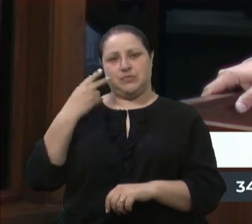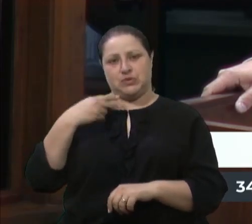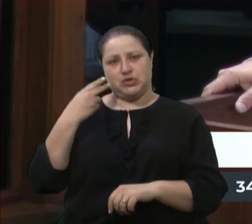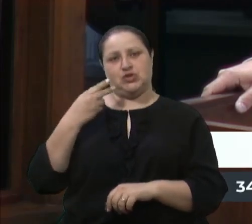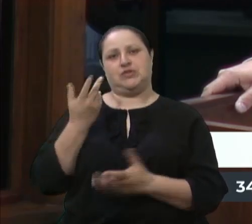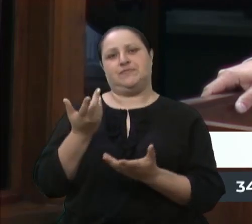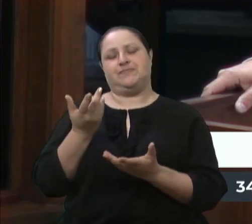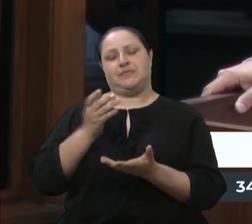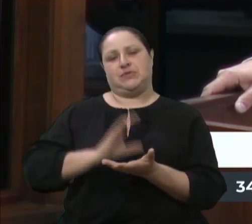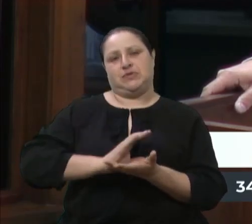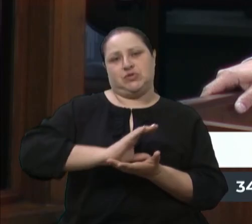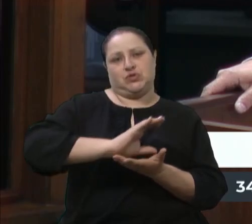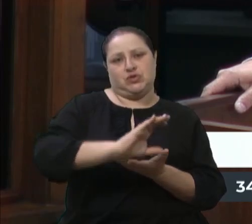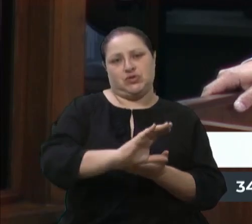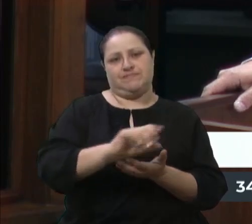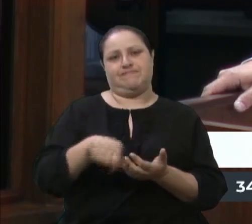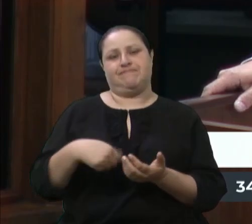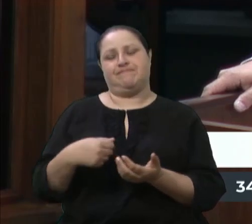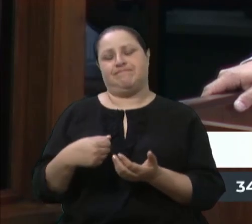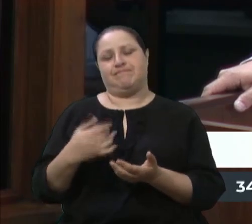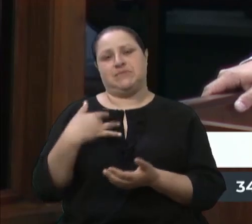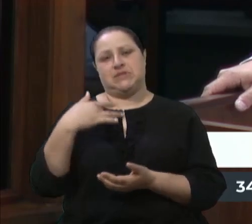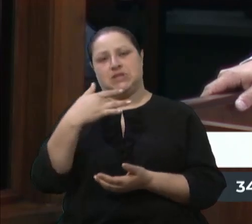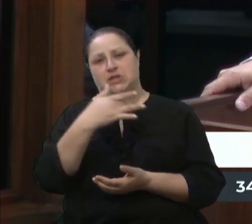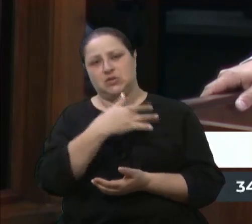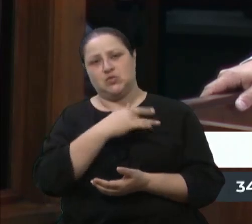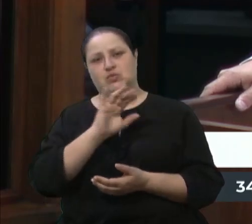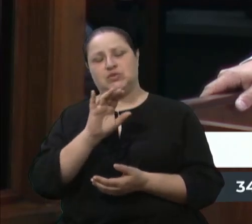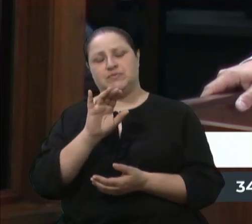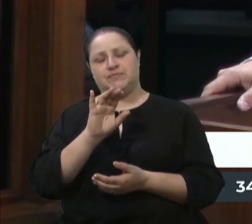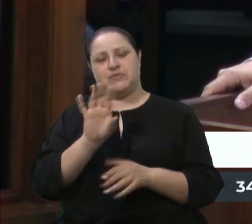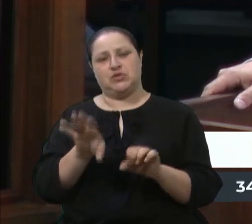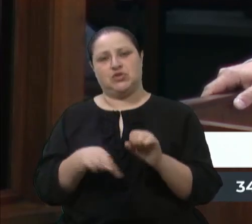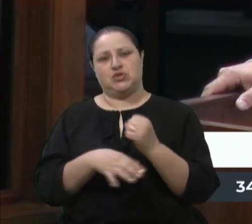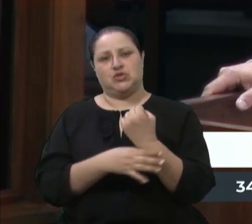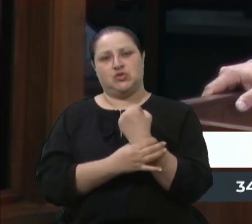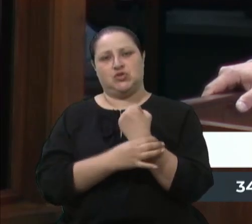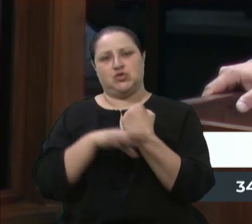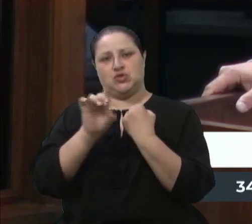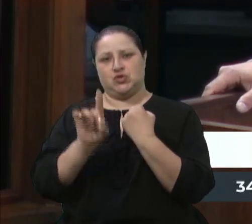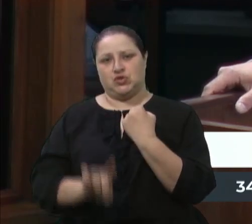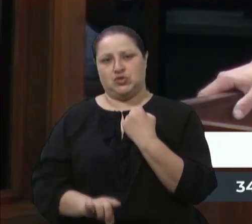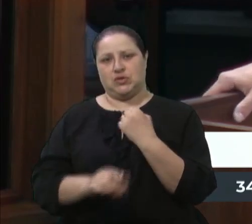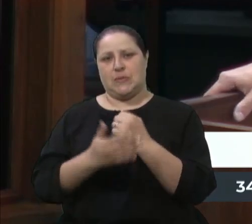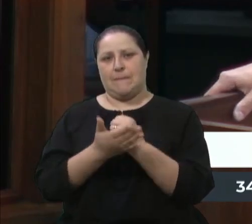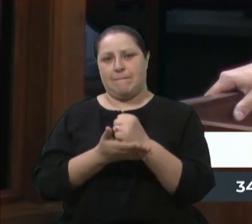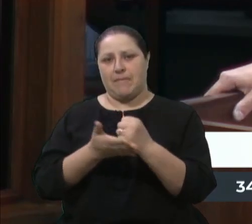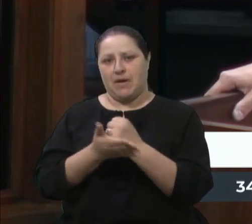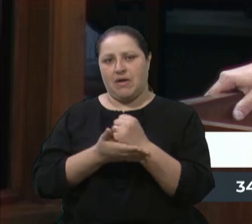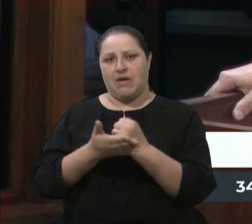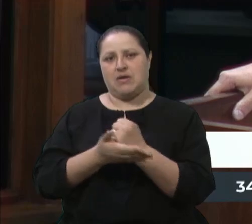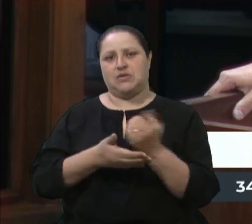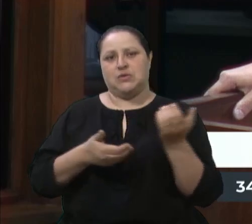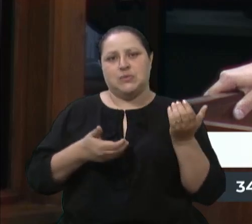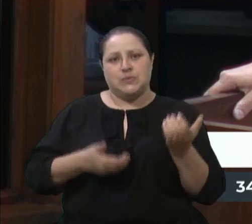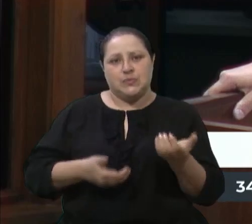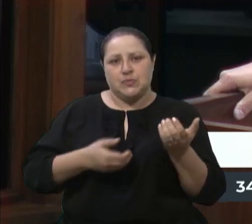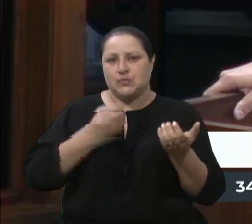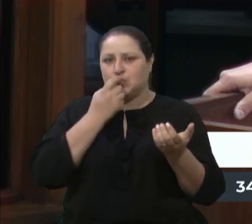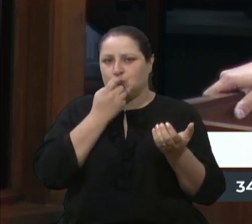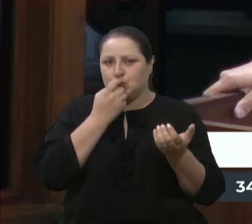em saúde, em garantia dos direitos básicos aos bebês e às